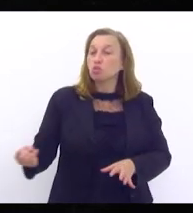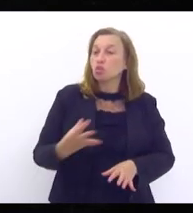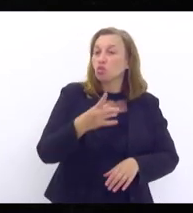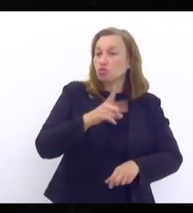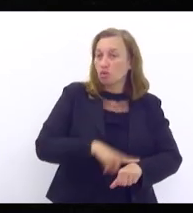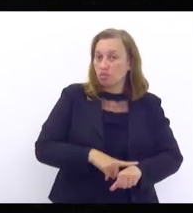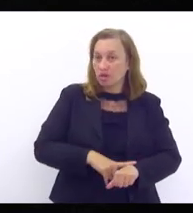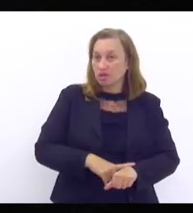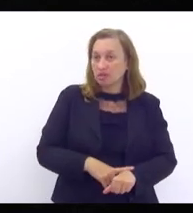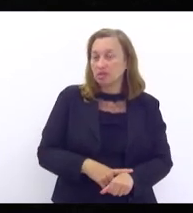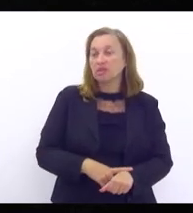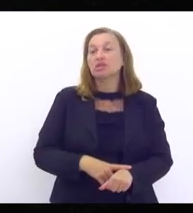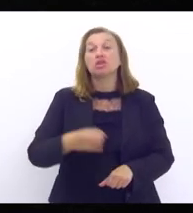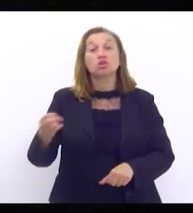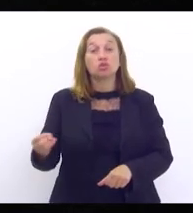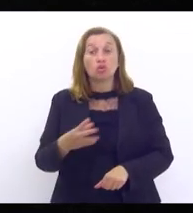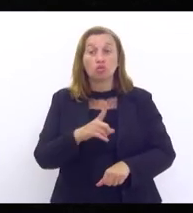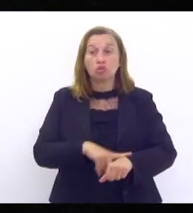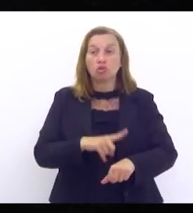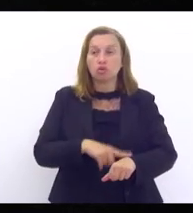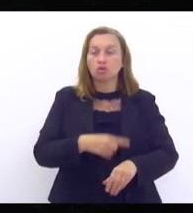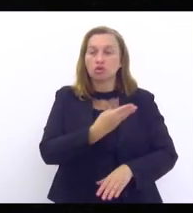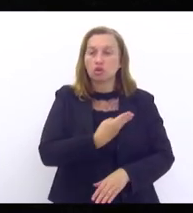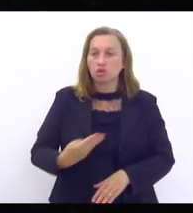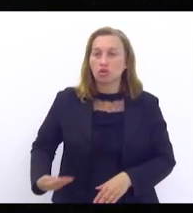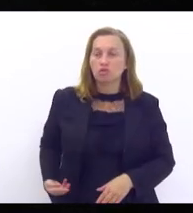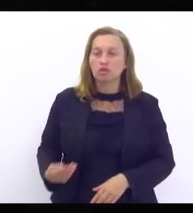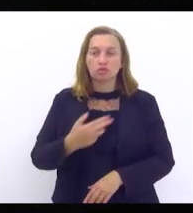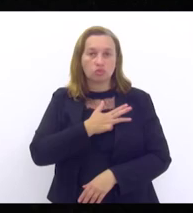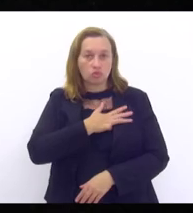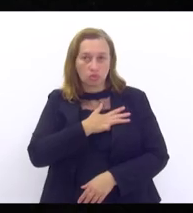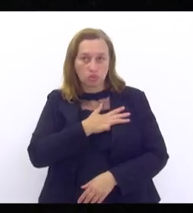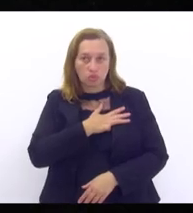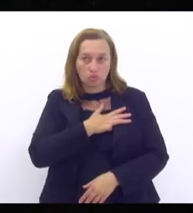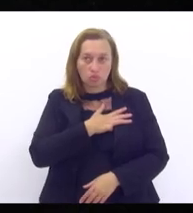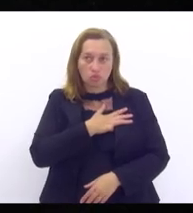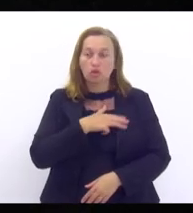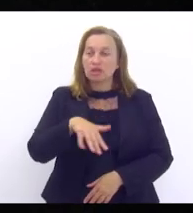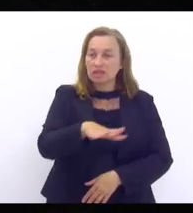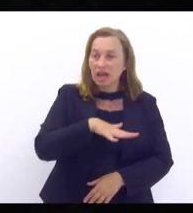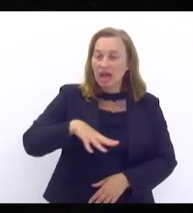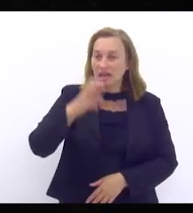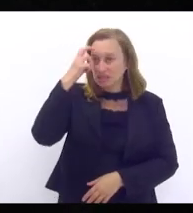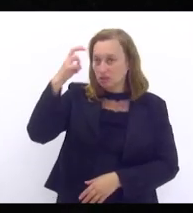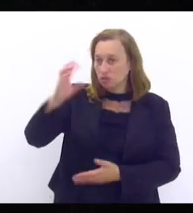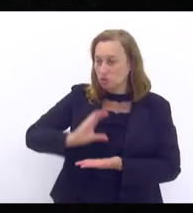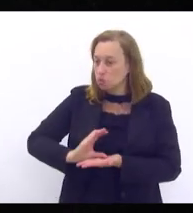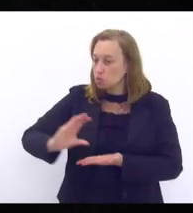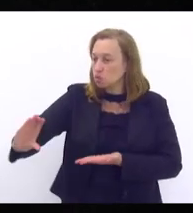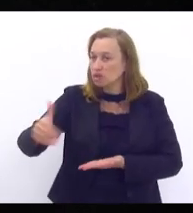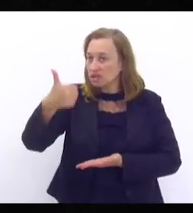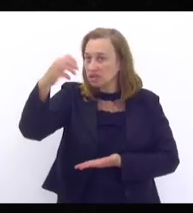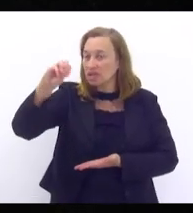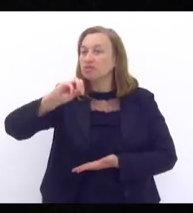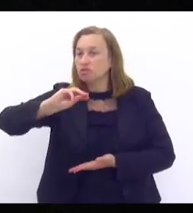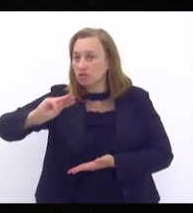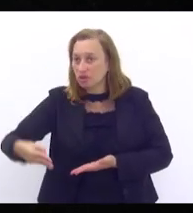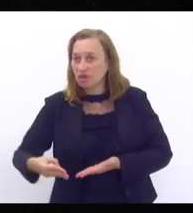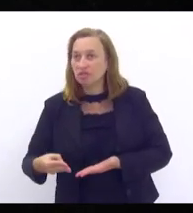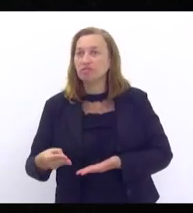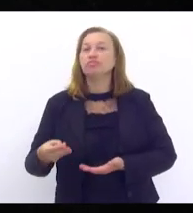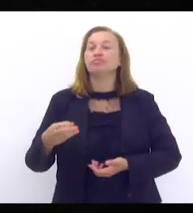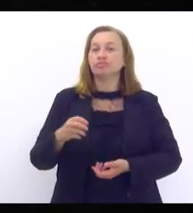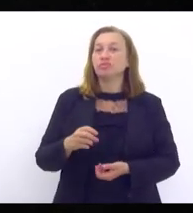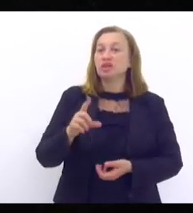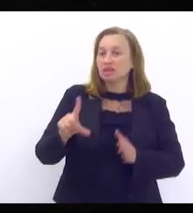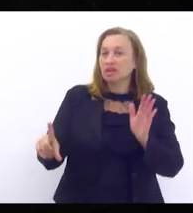momento. E, nesse novo momento, o governo do presidente Lula, só na área da cultura, está destinando mais de 10 bilhões. Só na